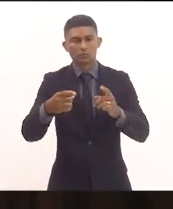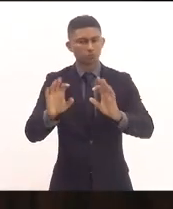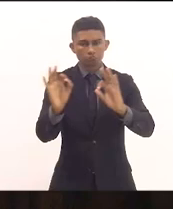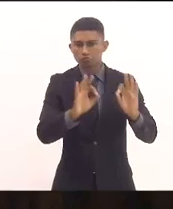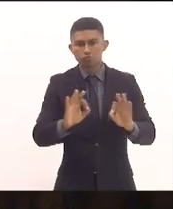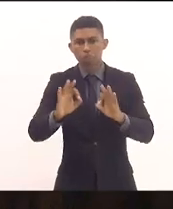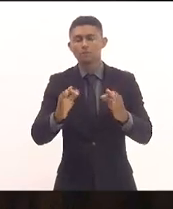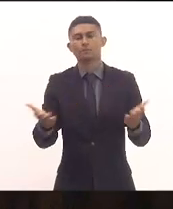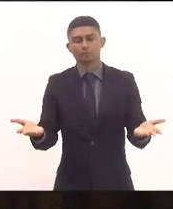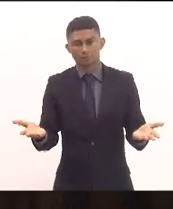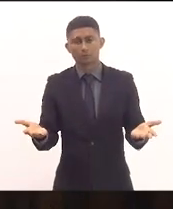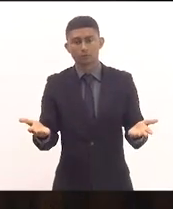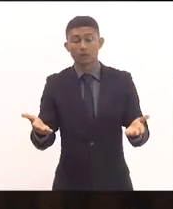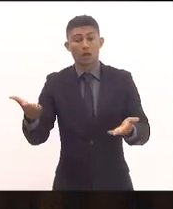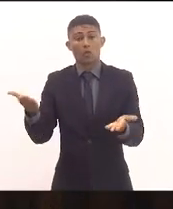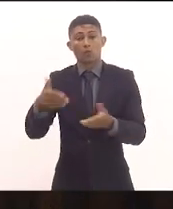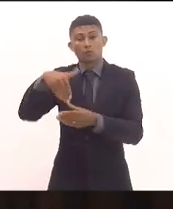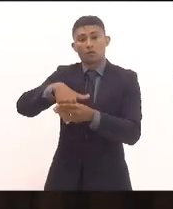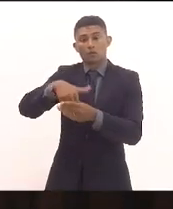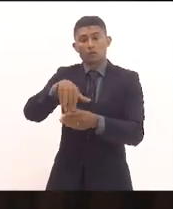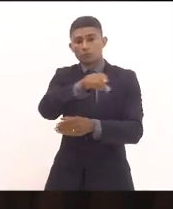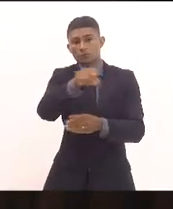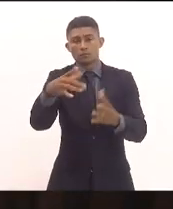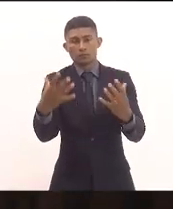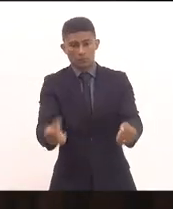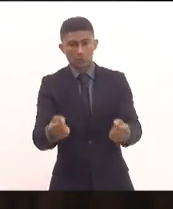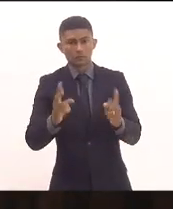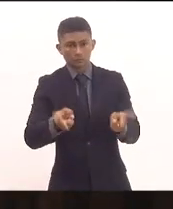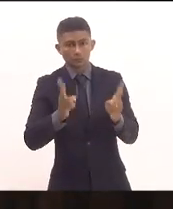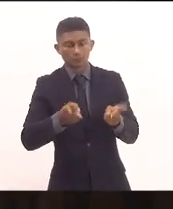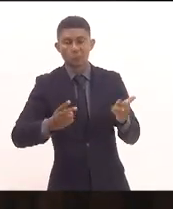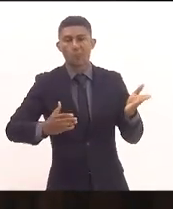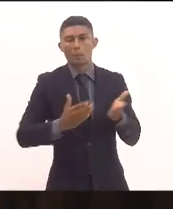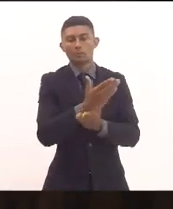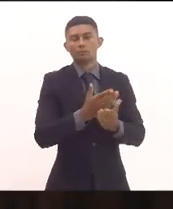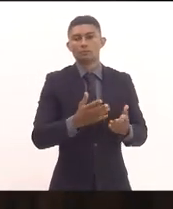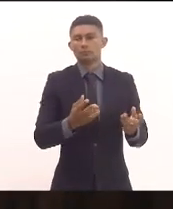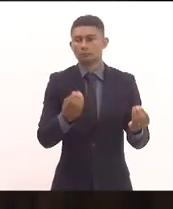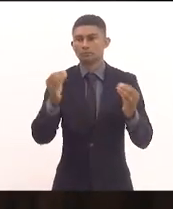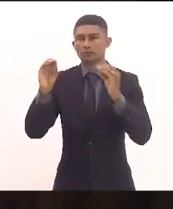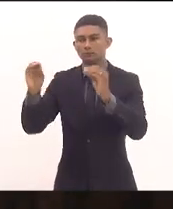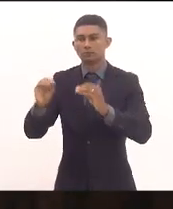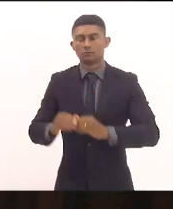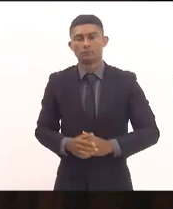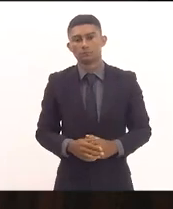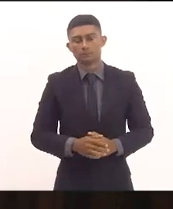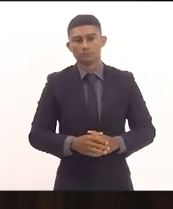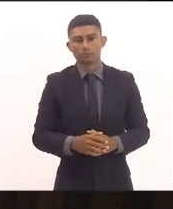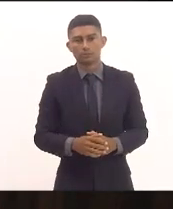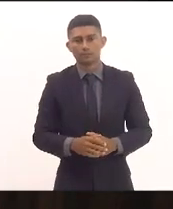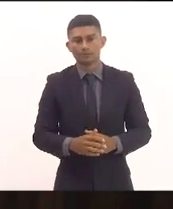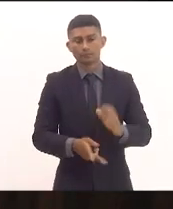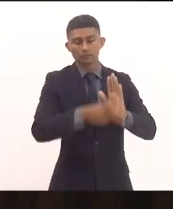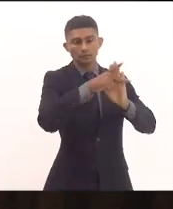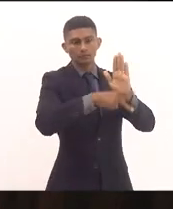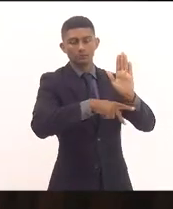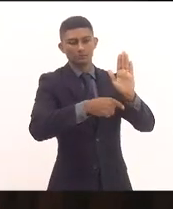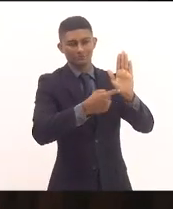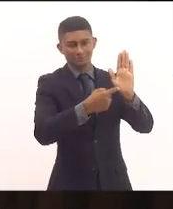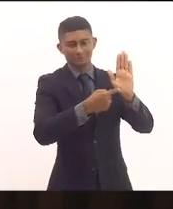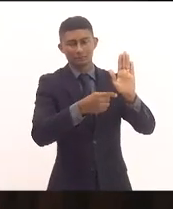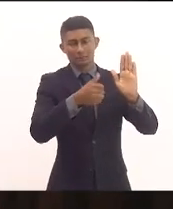discutir, encerra a discussão. Em votação, os senhores que aprovam, permaneçam como estão, aprovado, vai à promulgação. Projeto de resolução